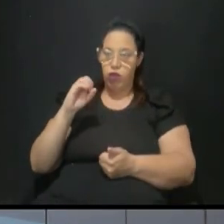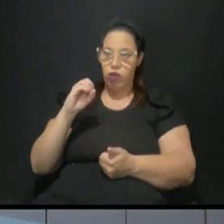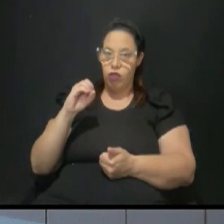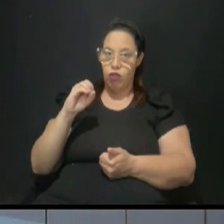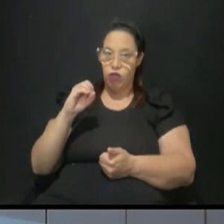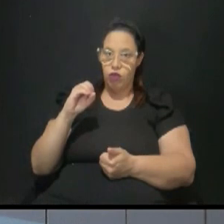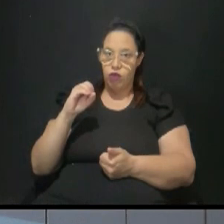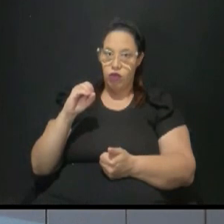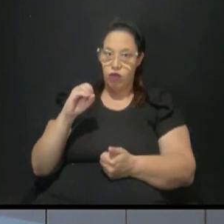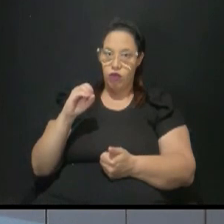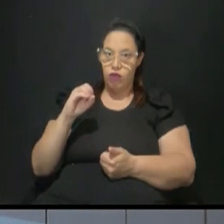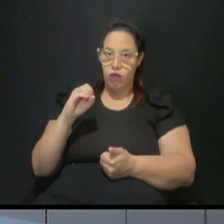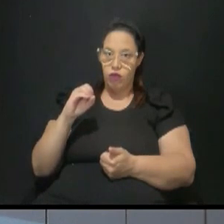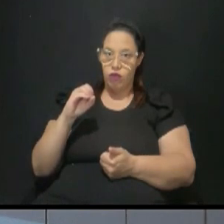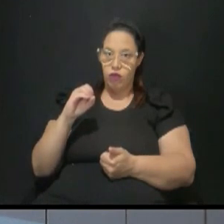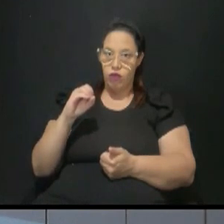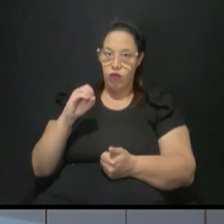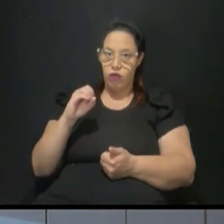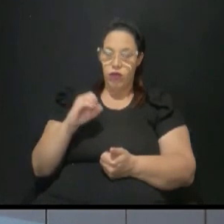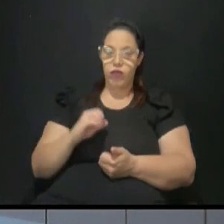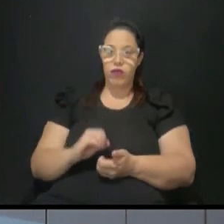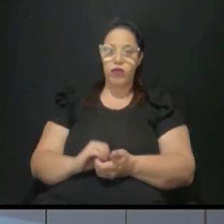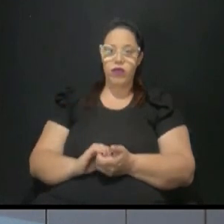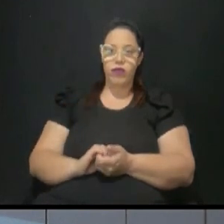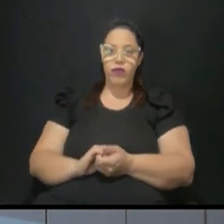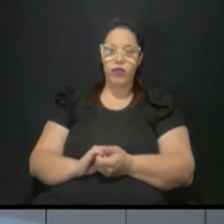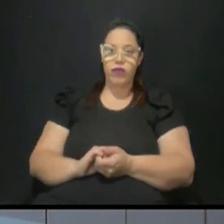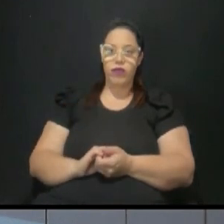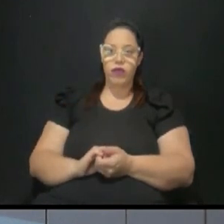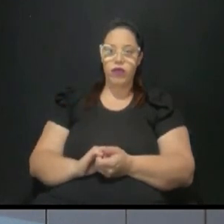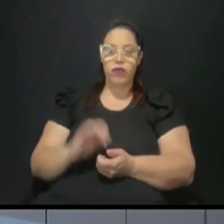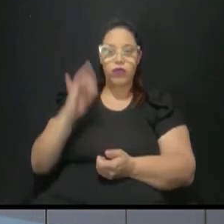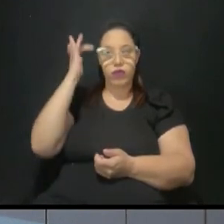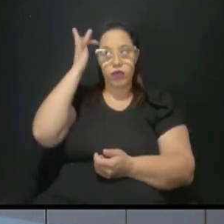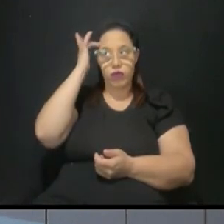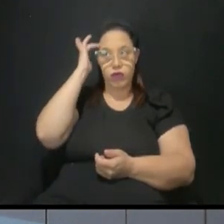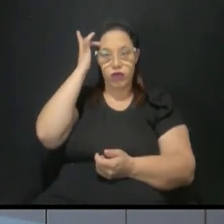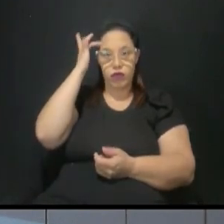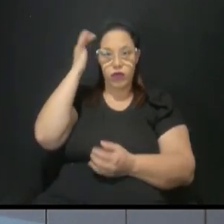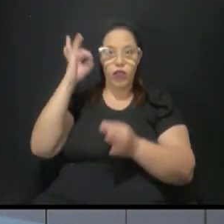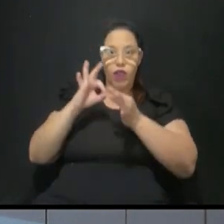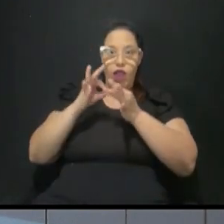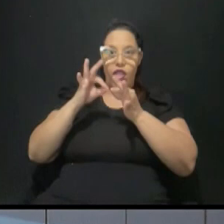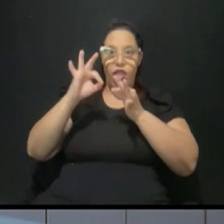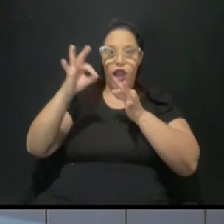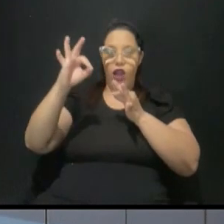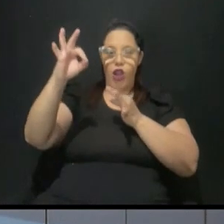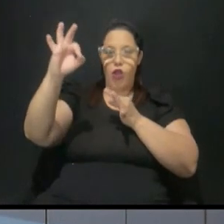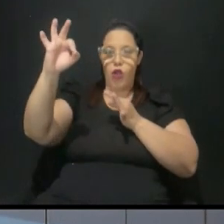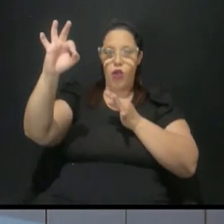né? Eu acho que, pensando a longo prazo, né, enquanto programa